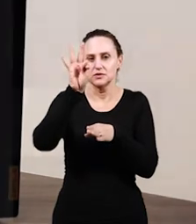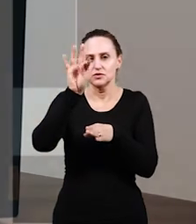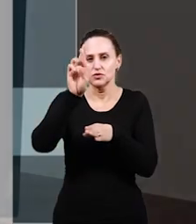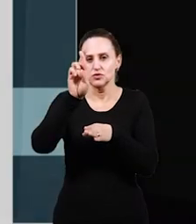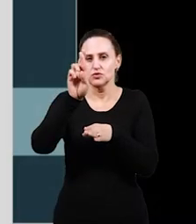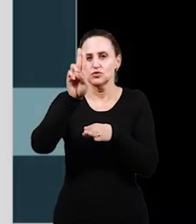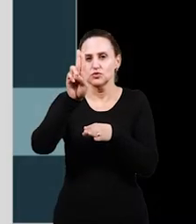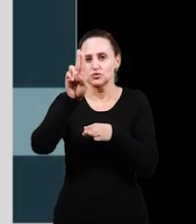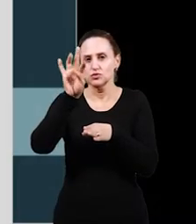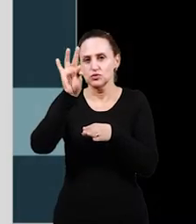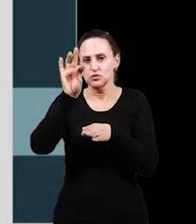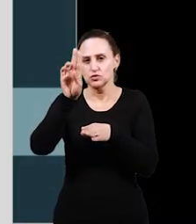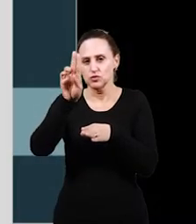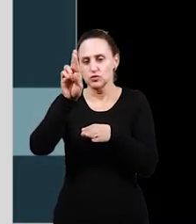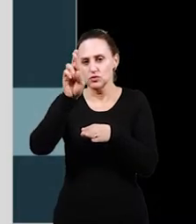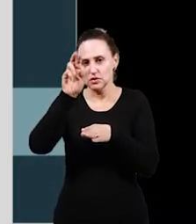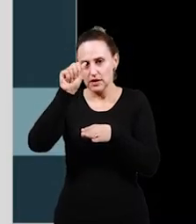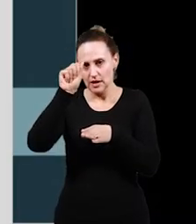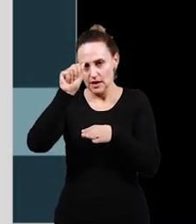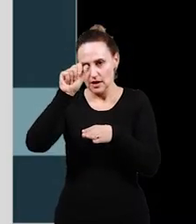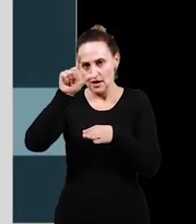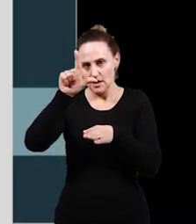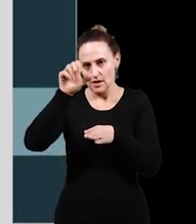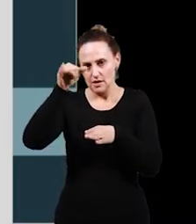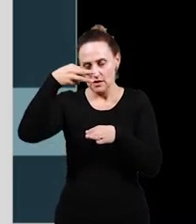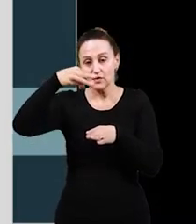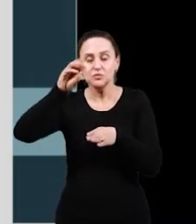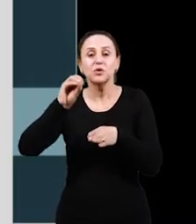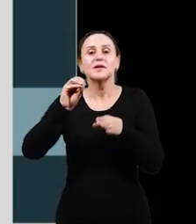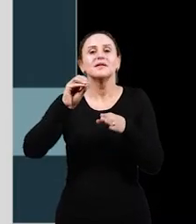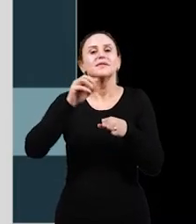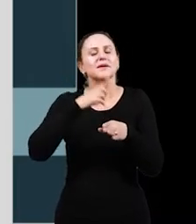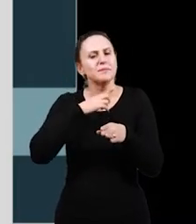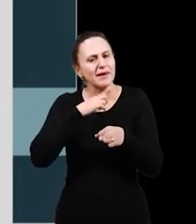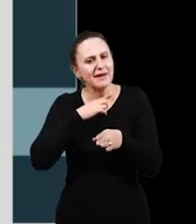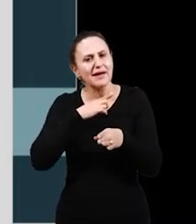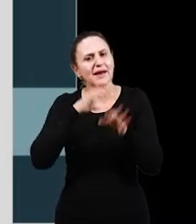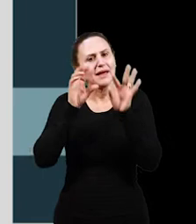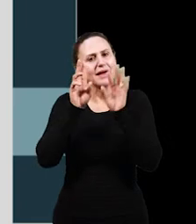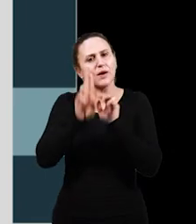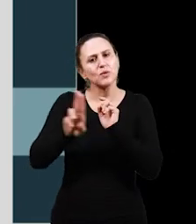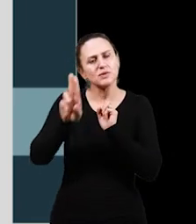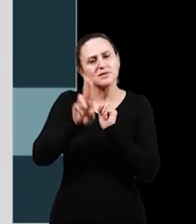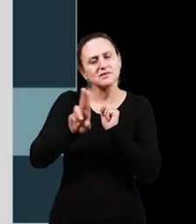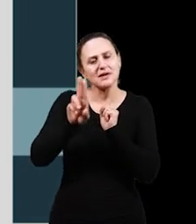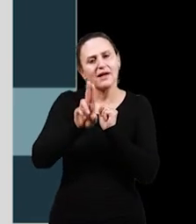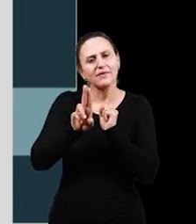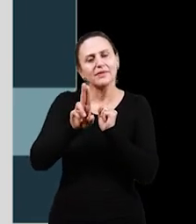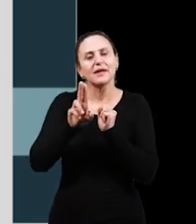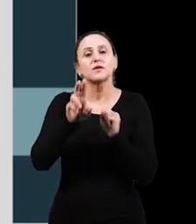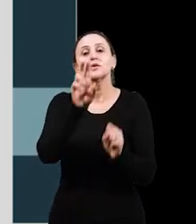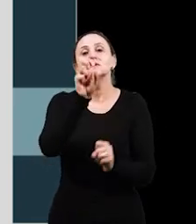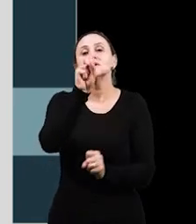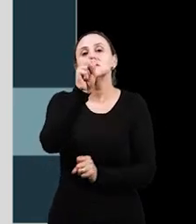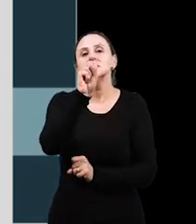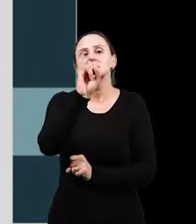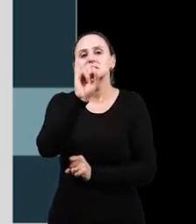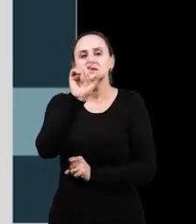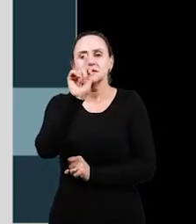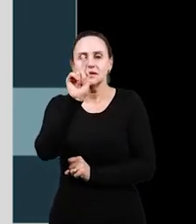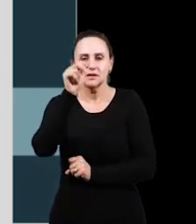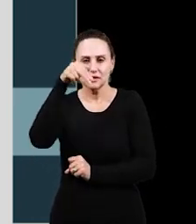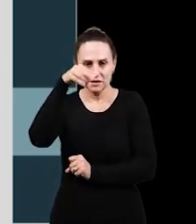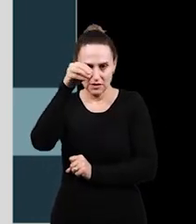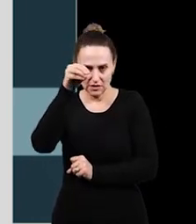língua é um sistema organizado de signos se vocês lembram Não é para falar para dizer que a